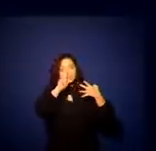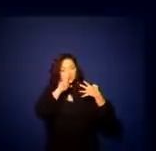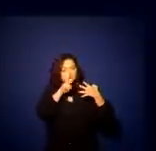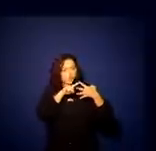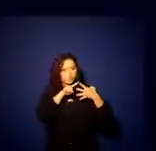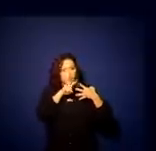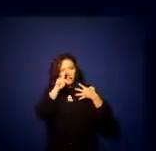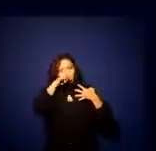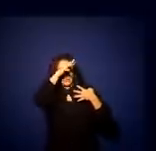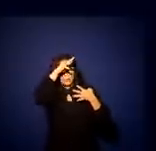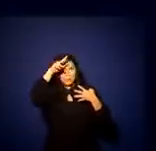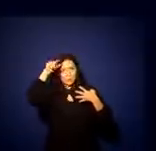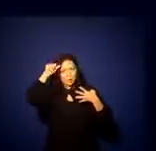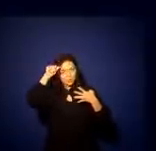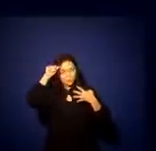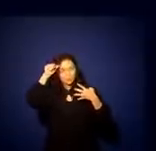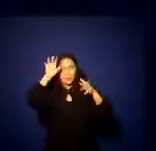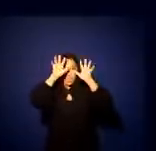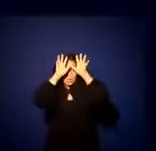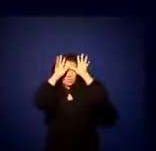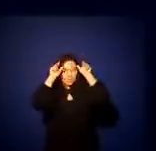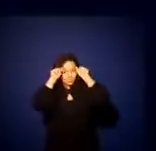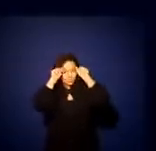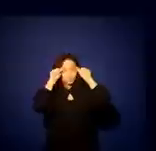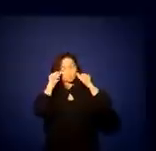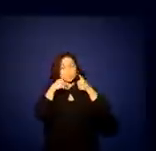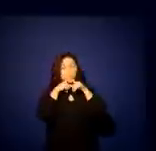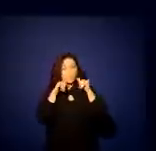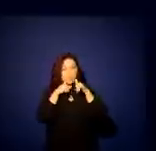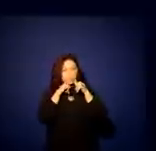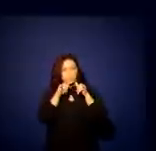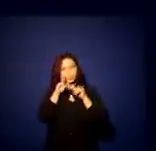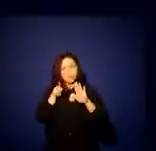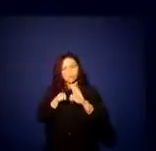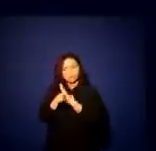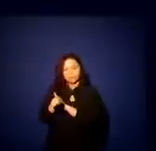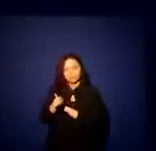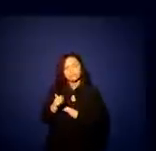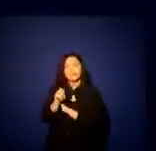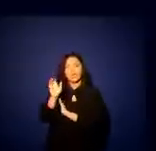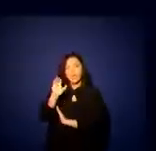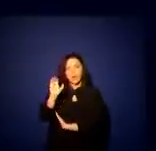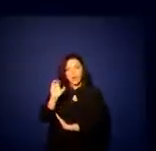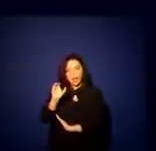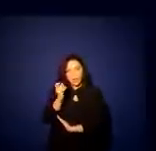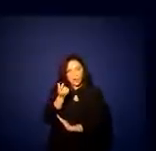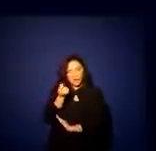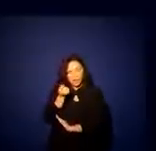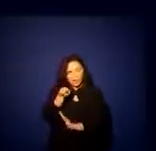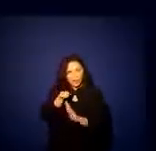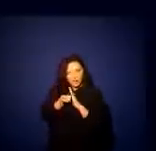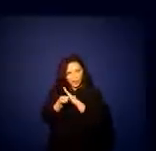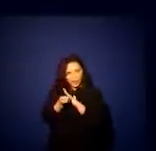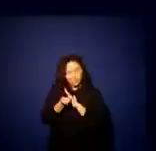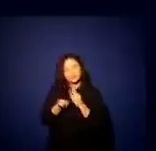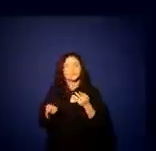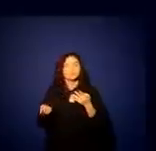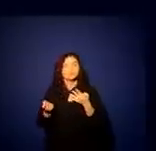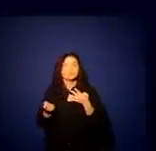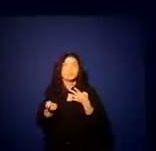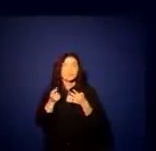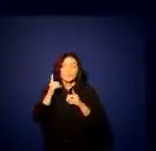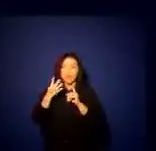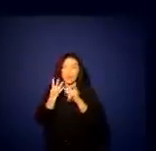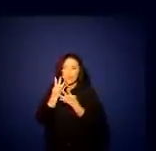Amazonas Energia é mais uma parte da crise de crédito eu imagino que no quarto Tri O tudo que a